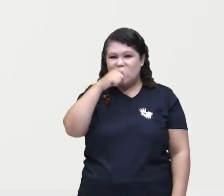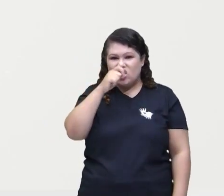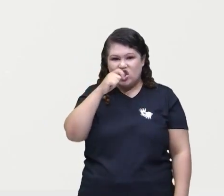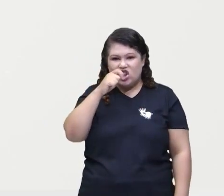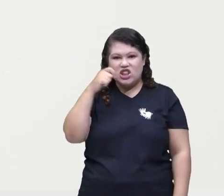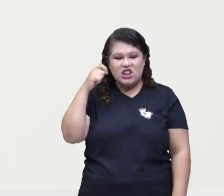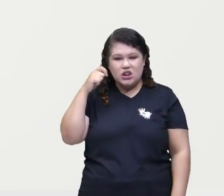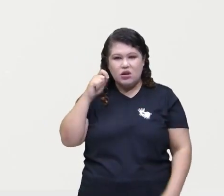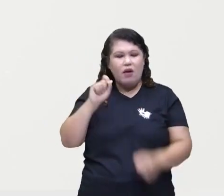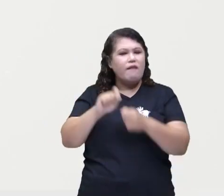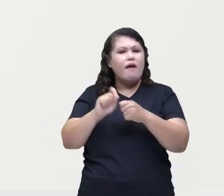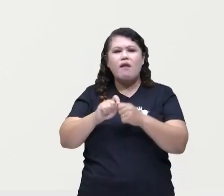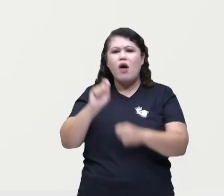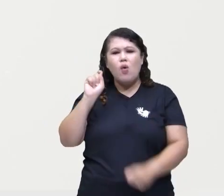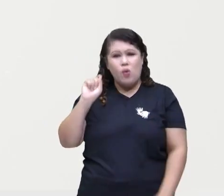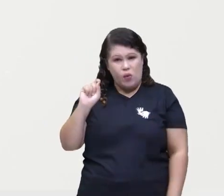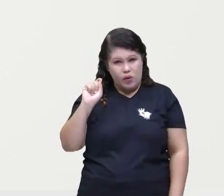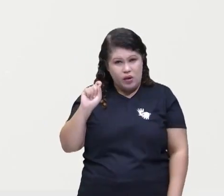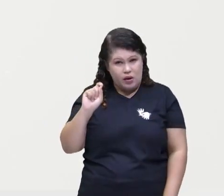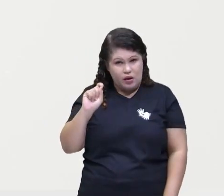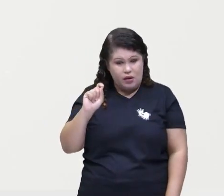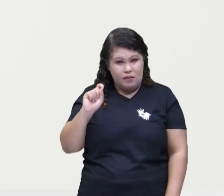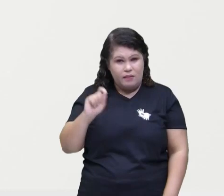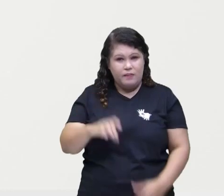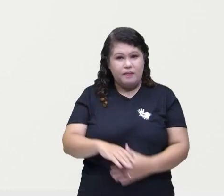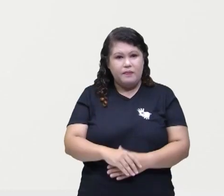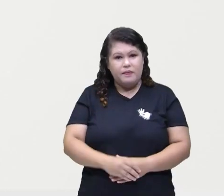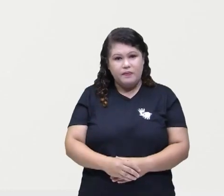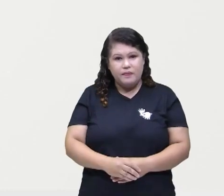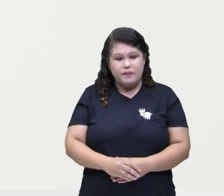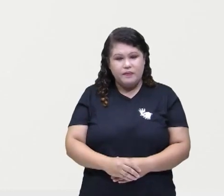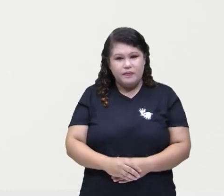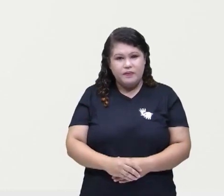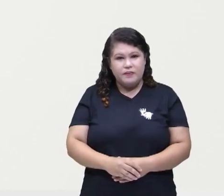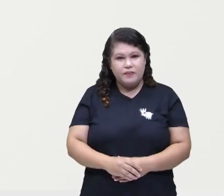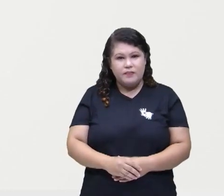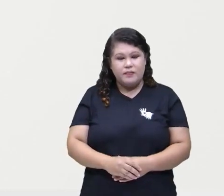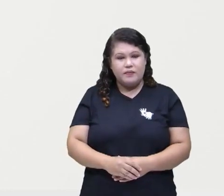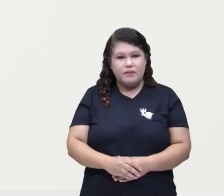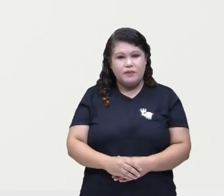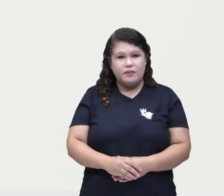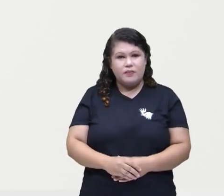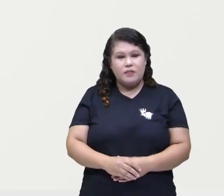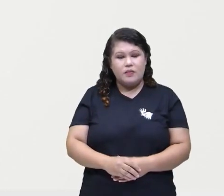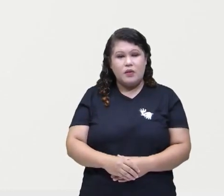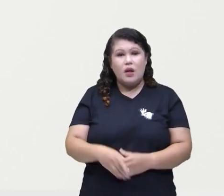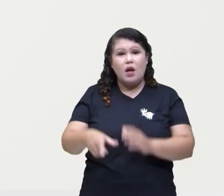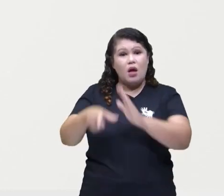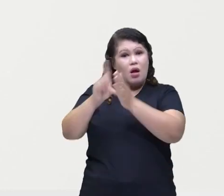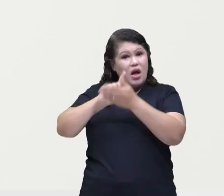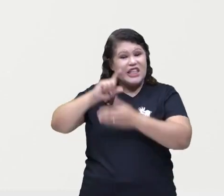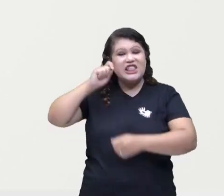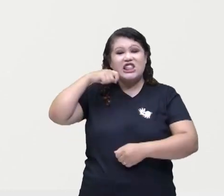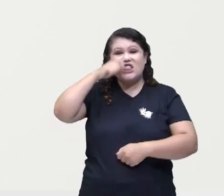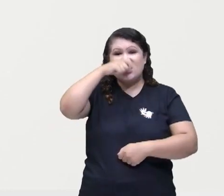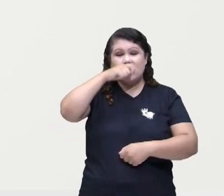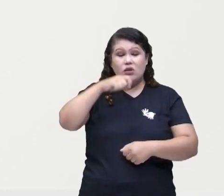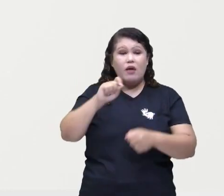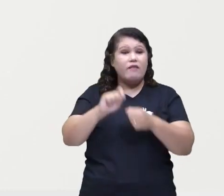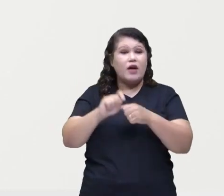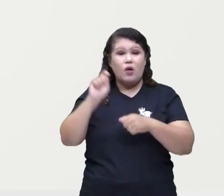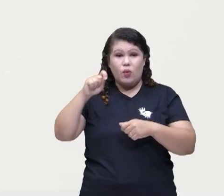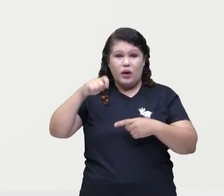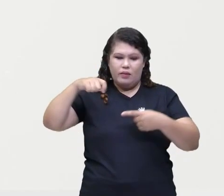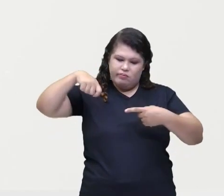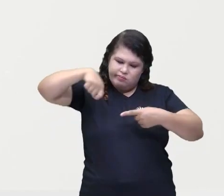Juca antes de começar a escovar os dentes. O que ele fez antes? Que é a primeira coisa que nós